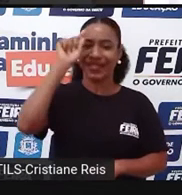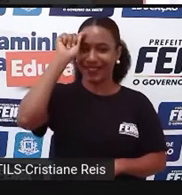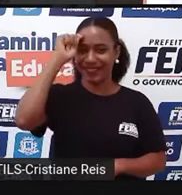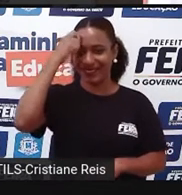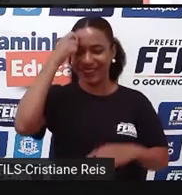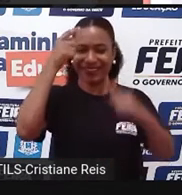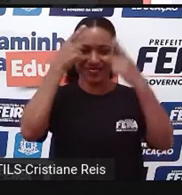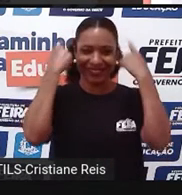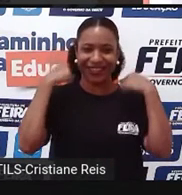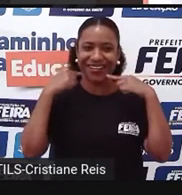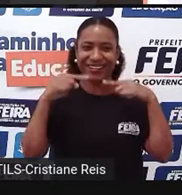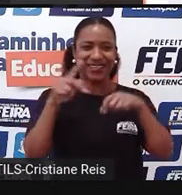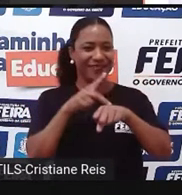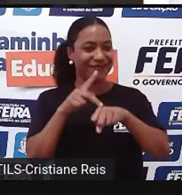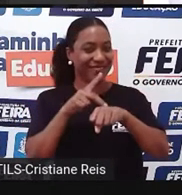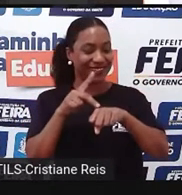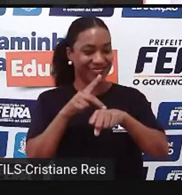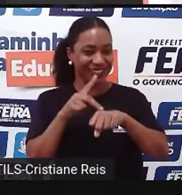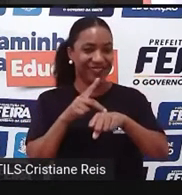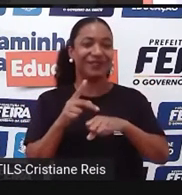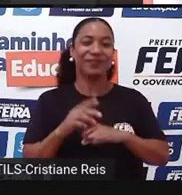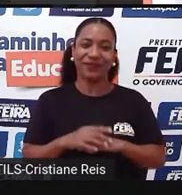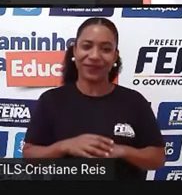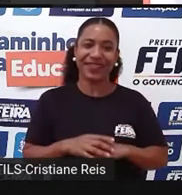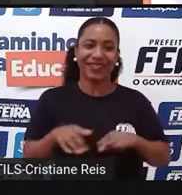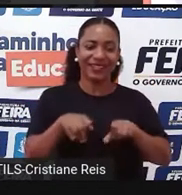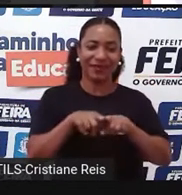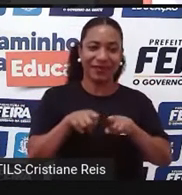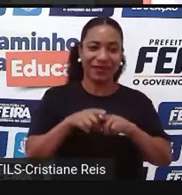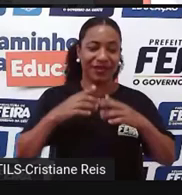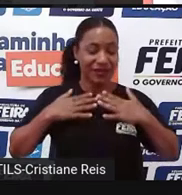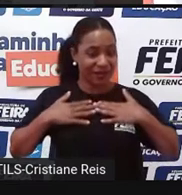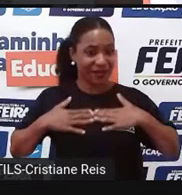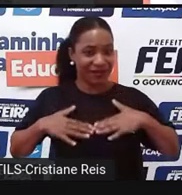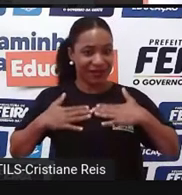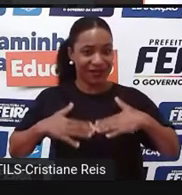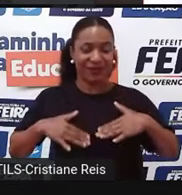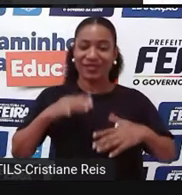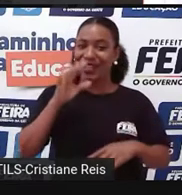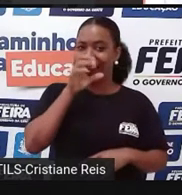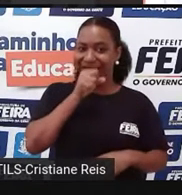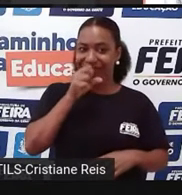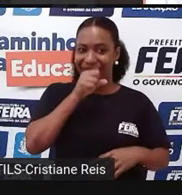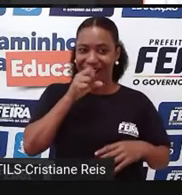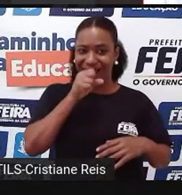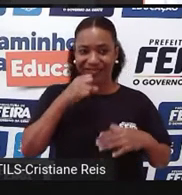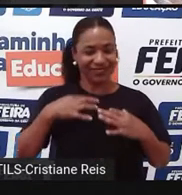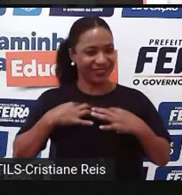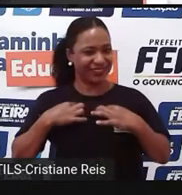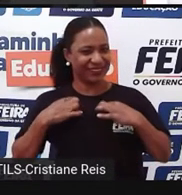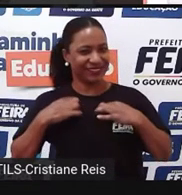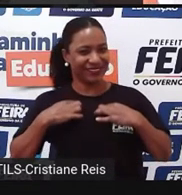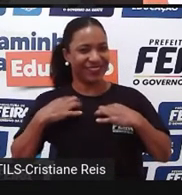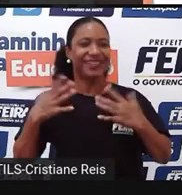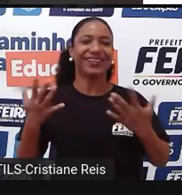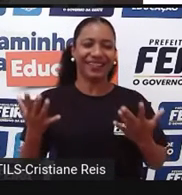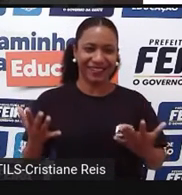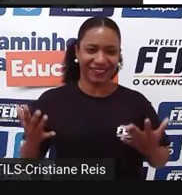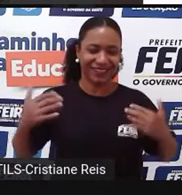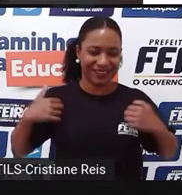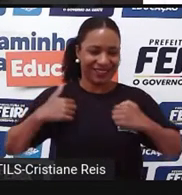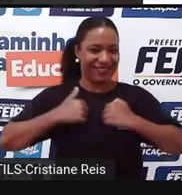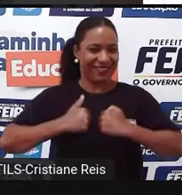negros, na altura do ombro, eu estou trajando uma blusa meio laranja, cenoura, e